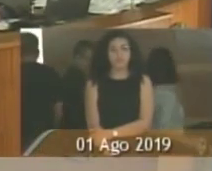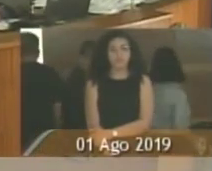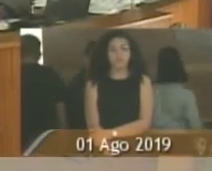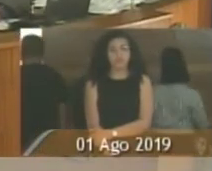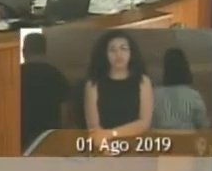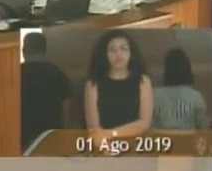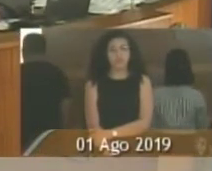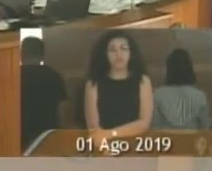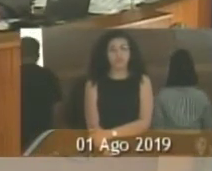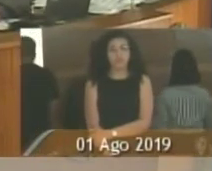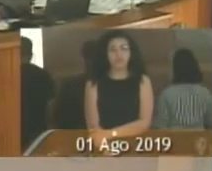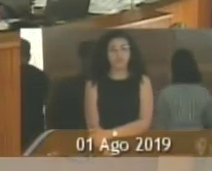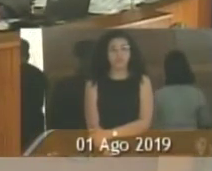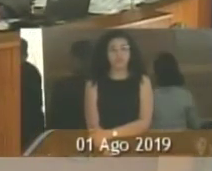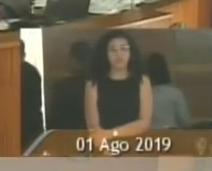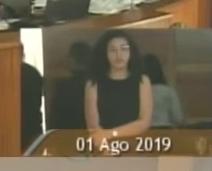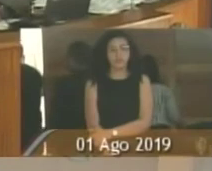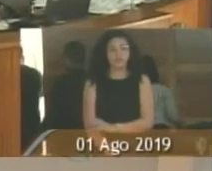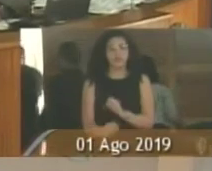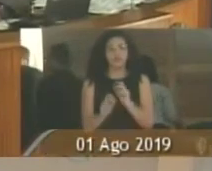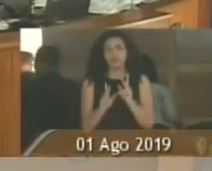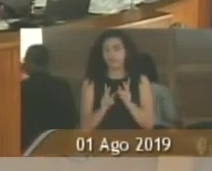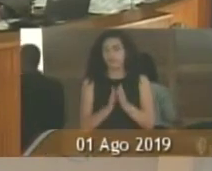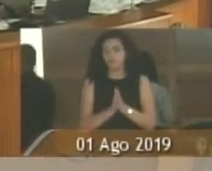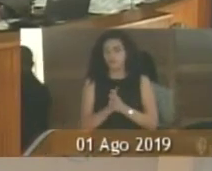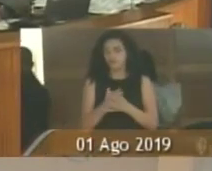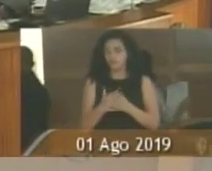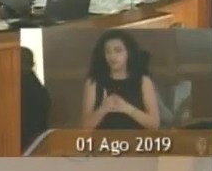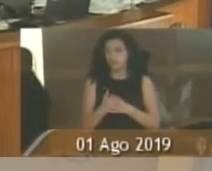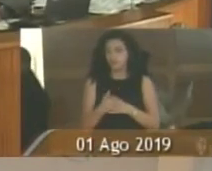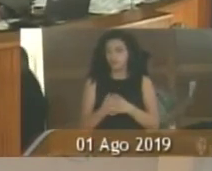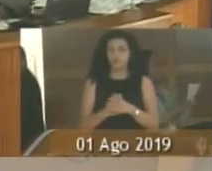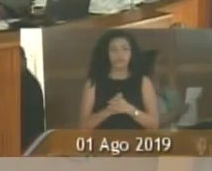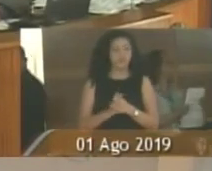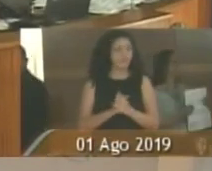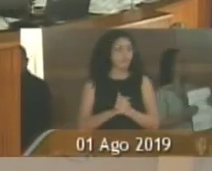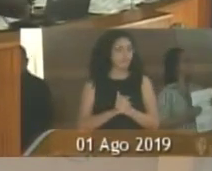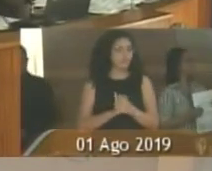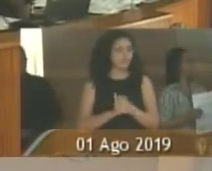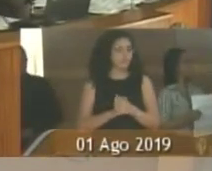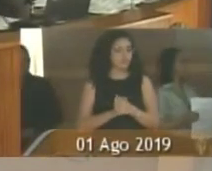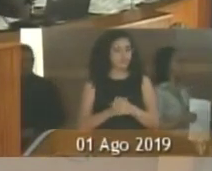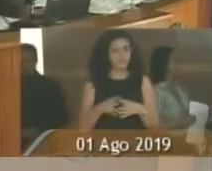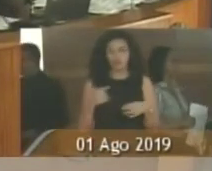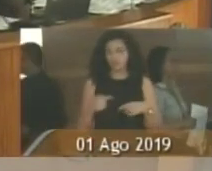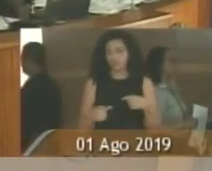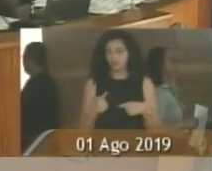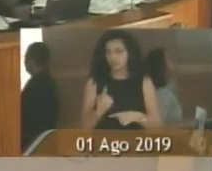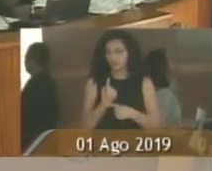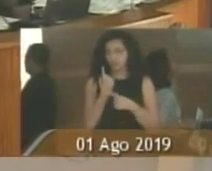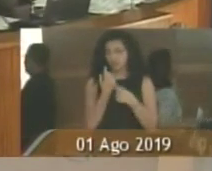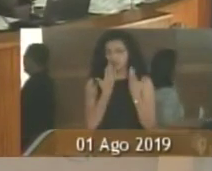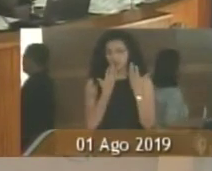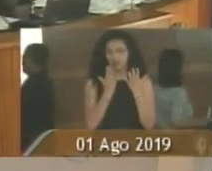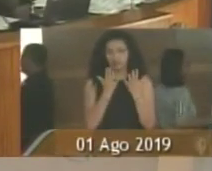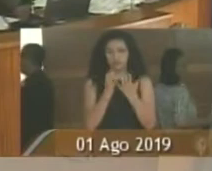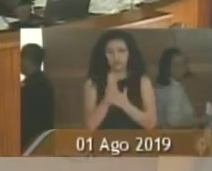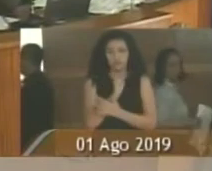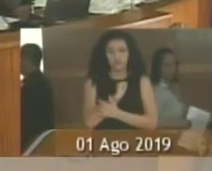Aprovado por 11 votos. Em discussão única, moção